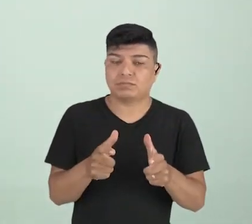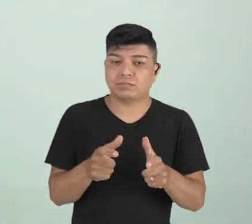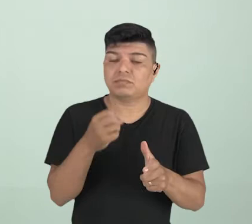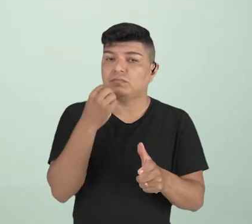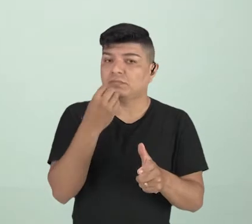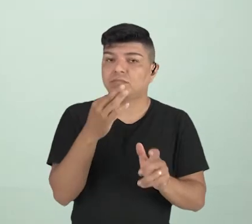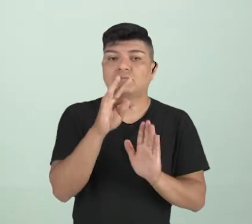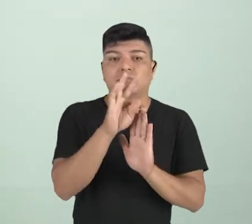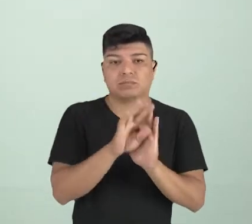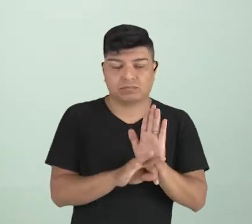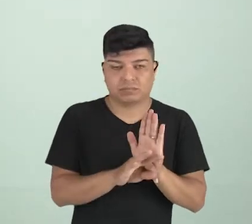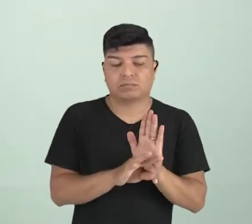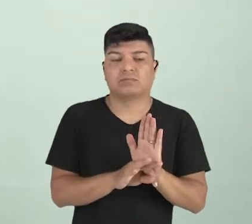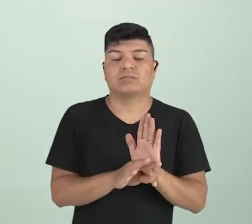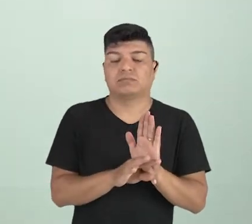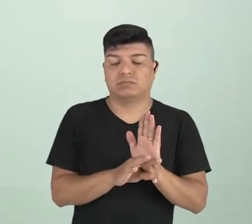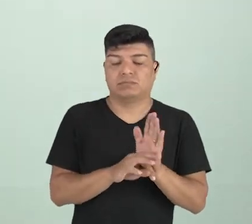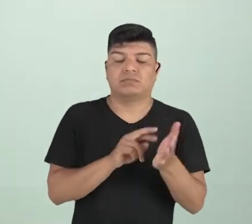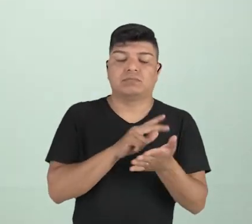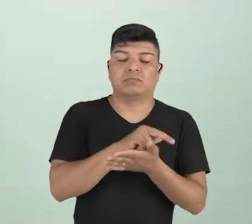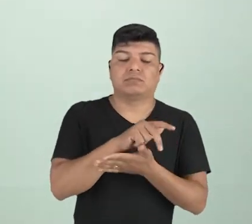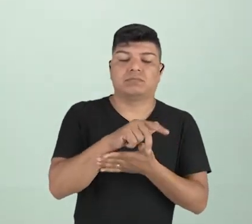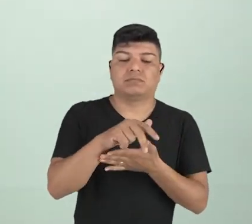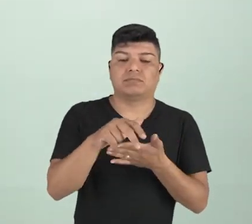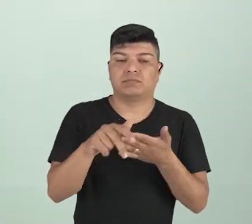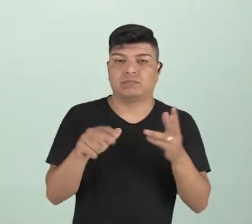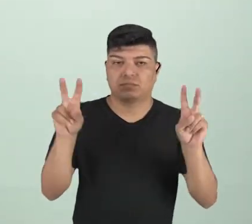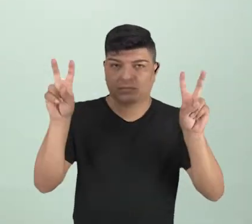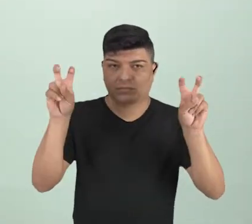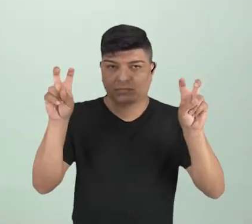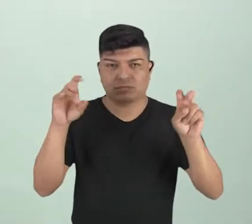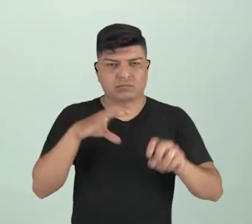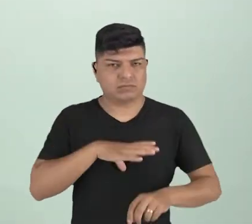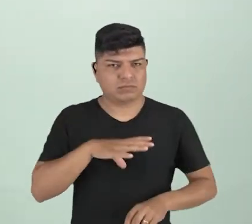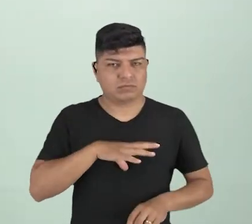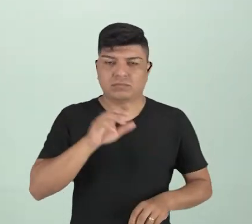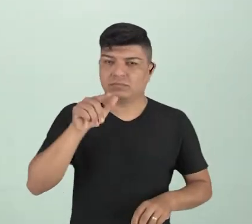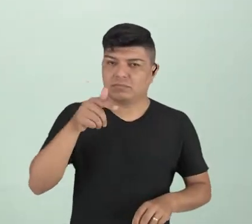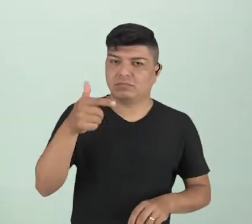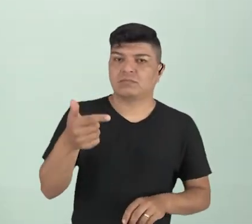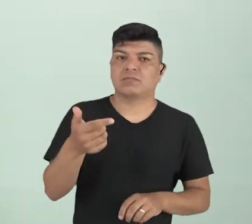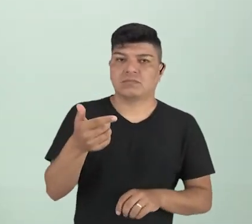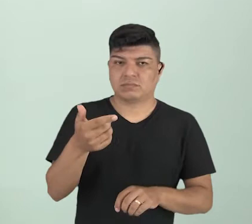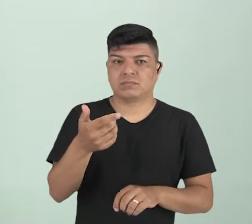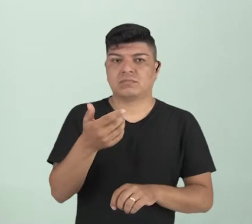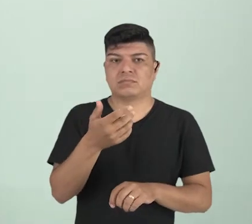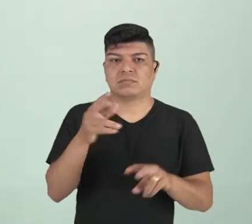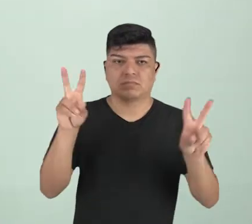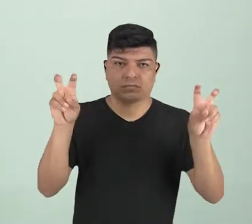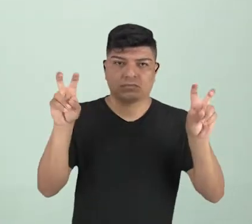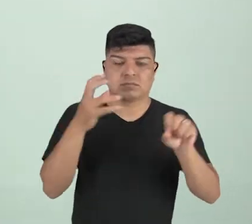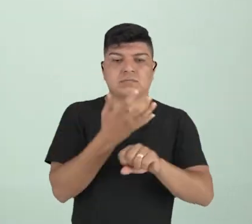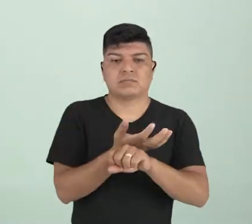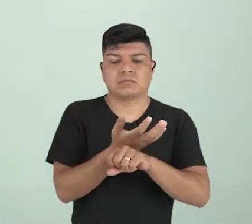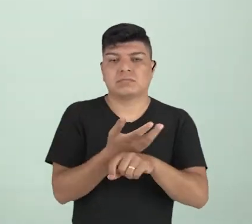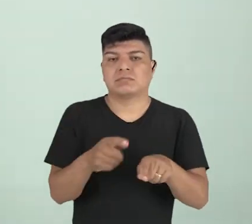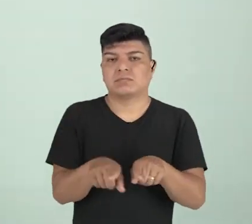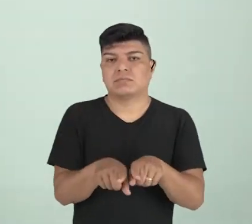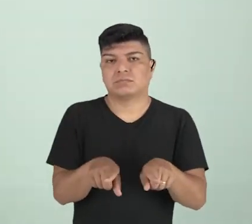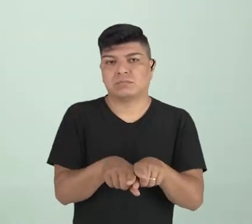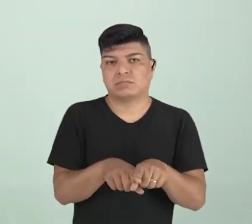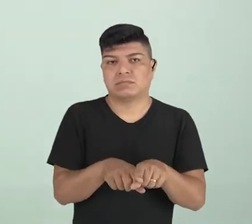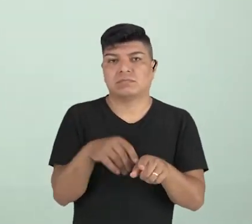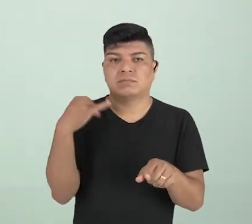bons textos sobre diversas áreas, não só da língua portuguesa, de outros temas, de outras disciplinas.